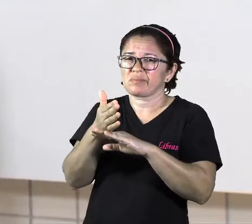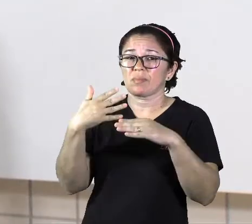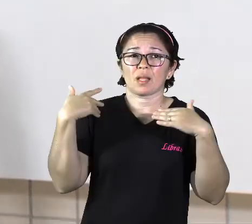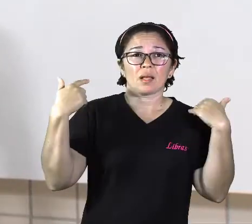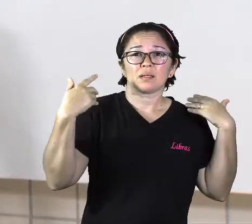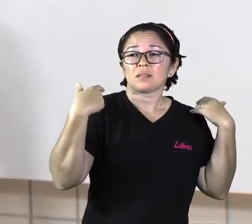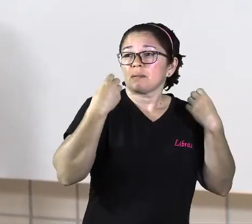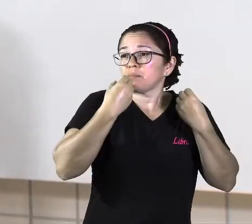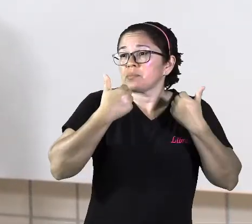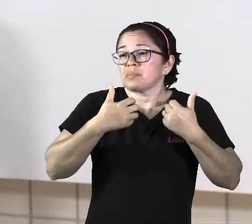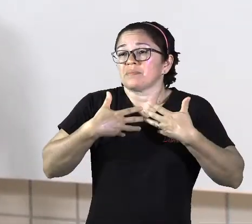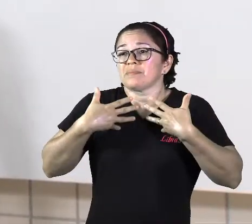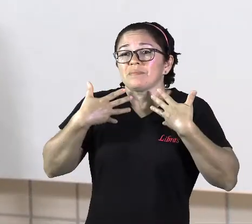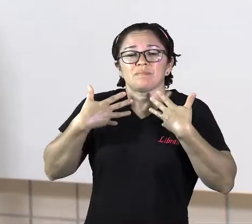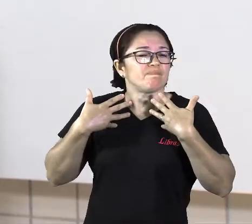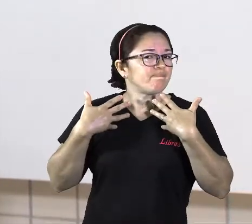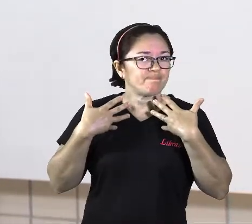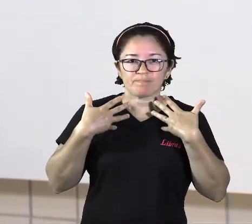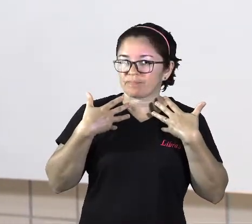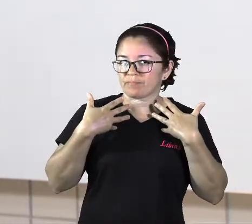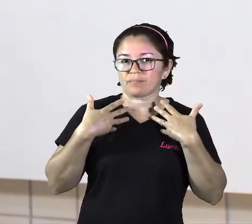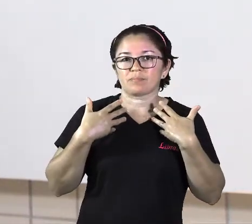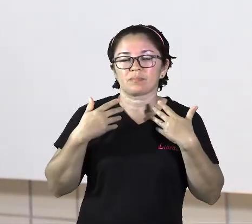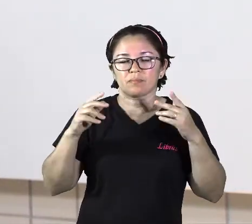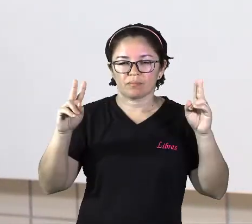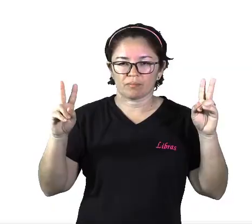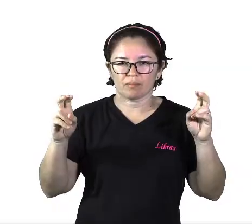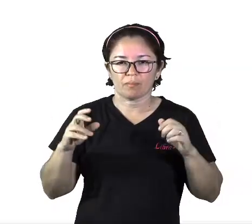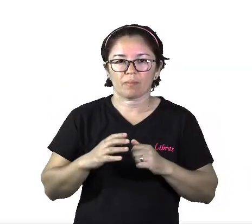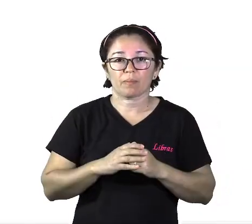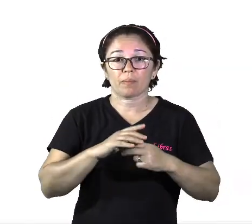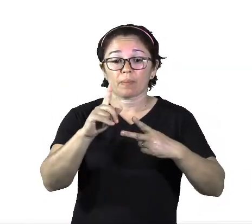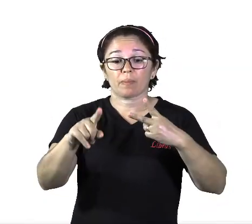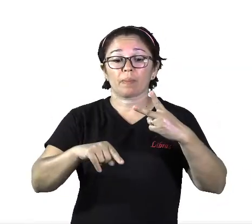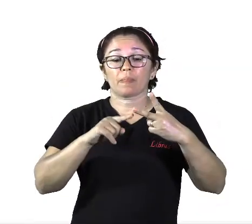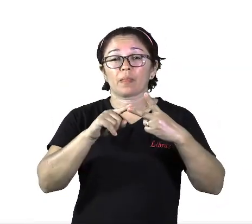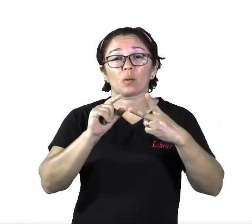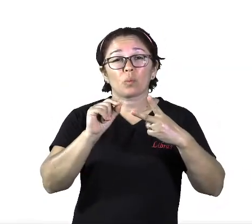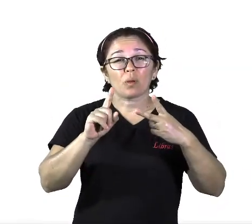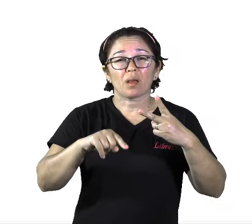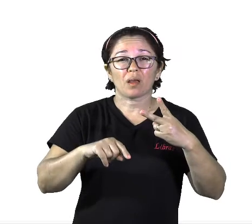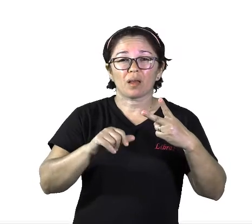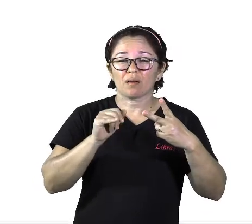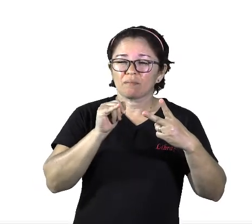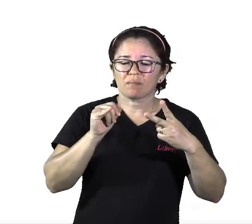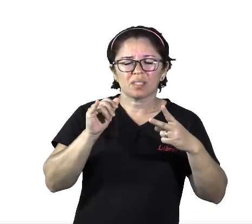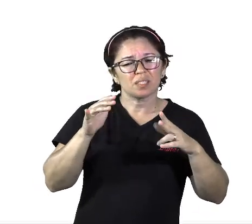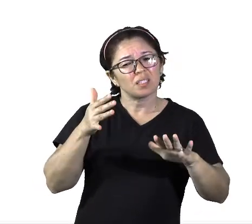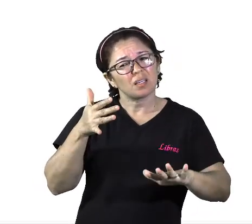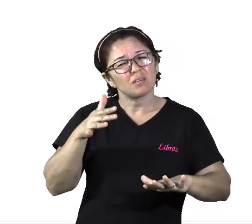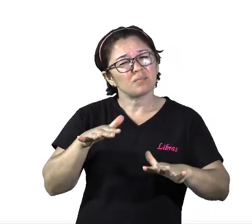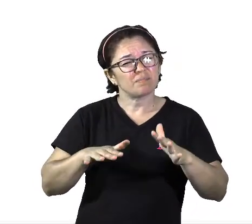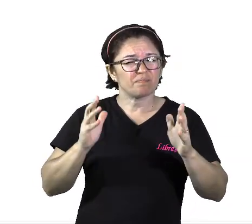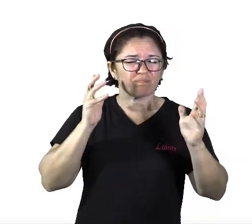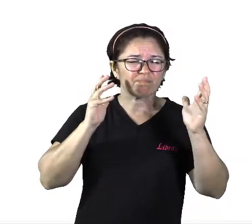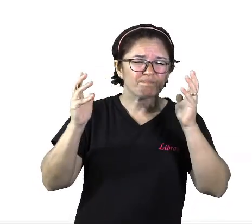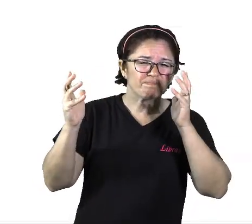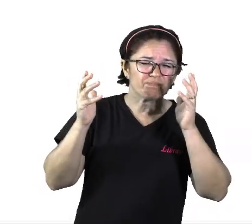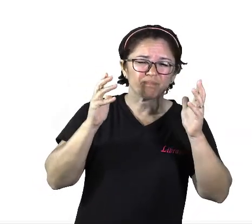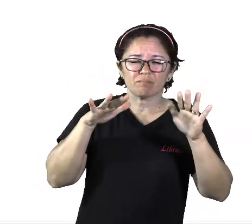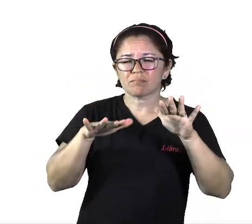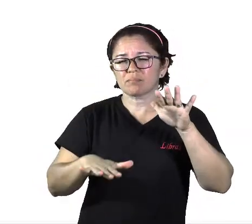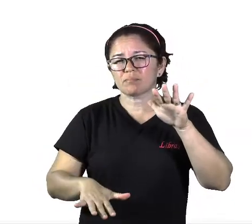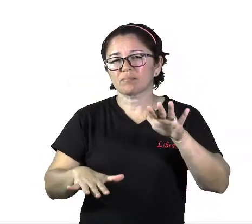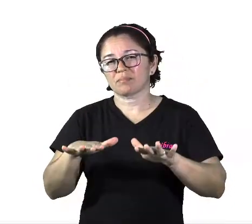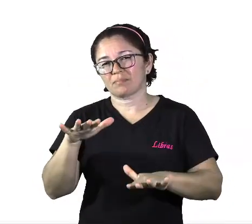Próximo. E o modo subjuntivo indica uma dúvida, uma possibilidade. Se